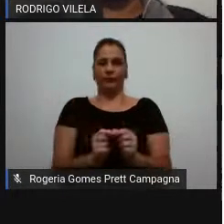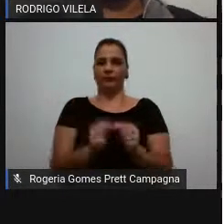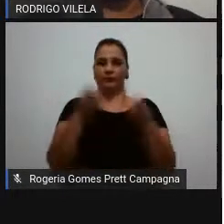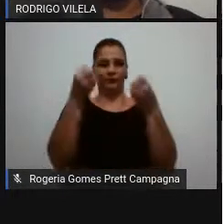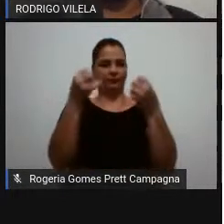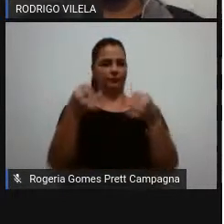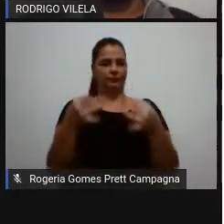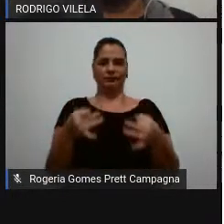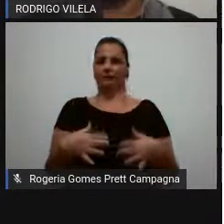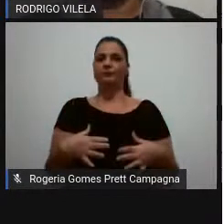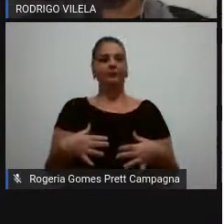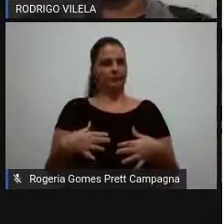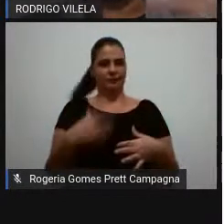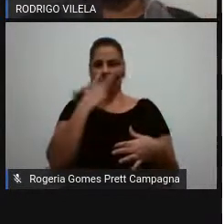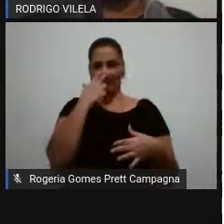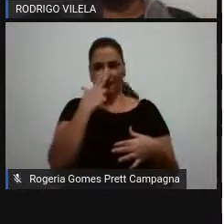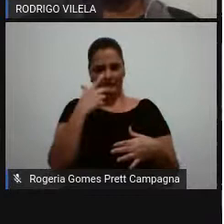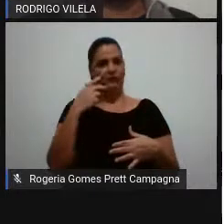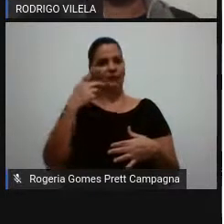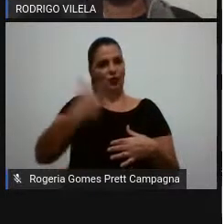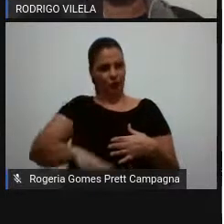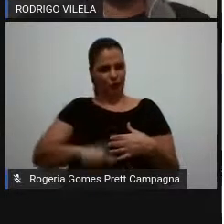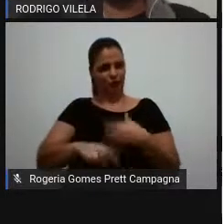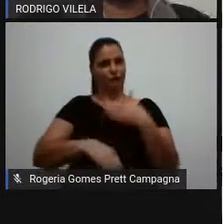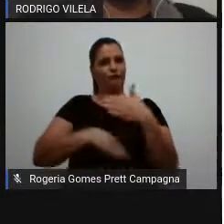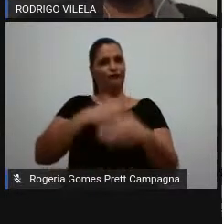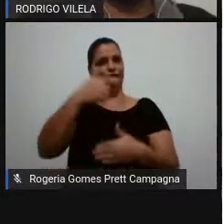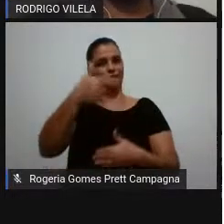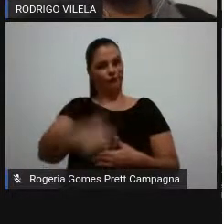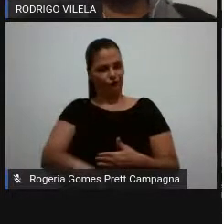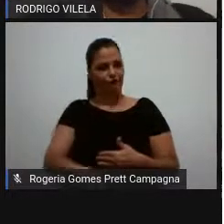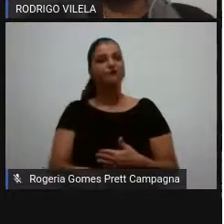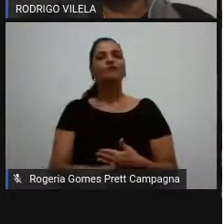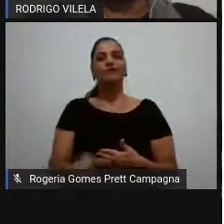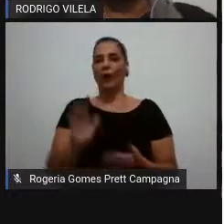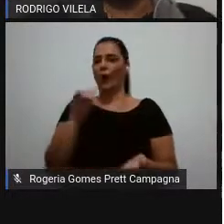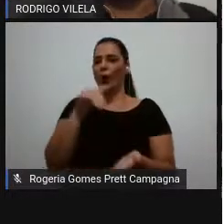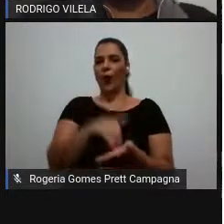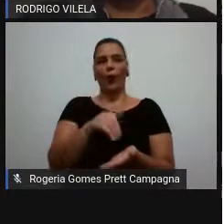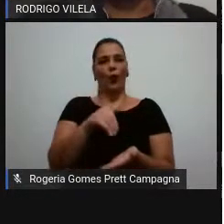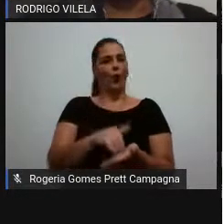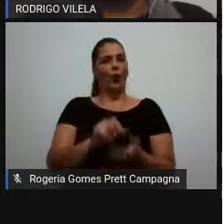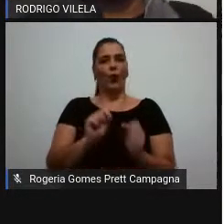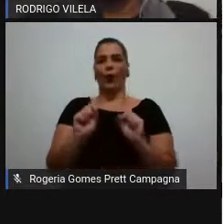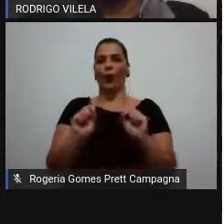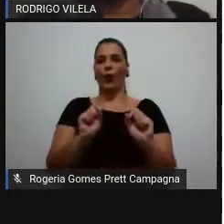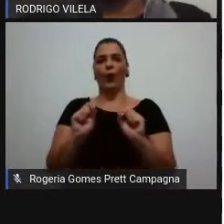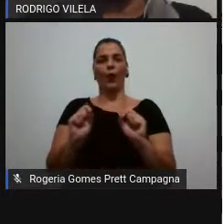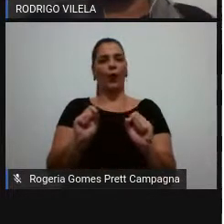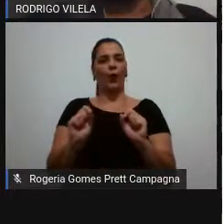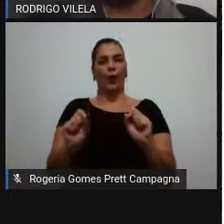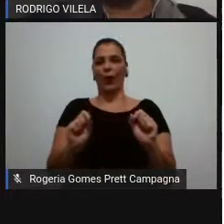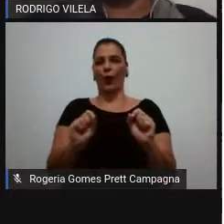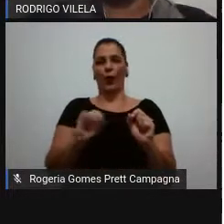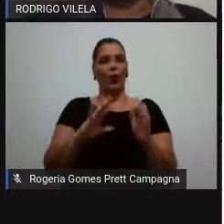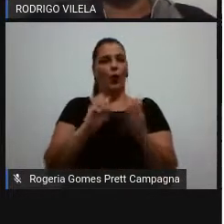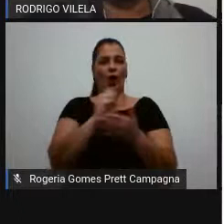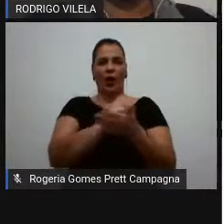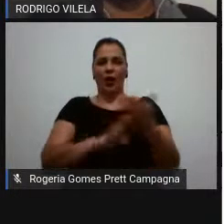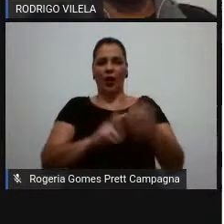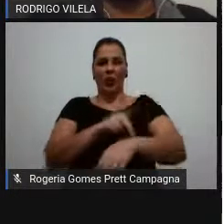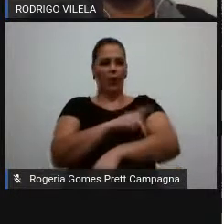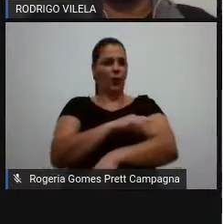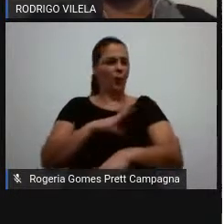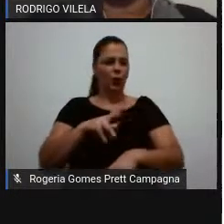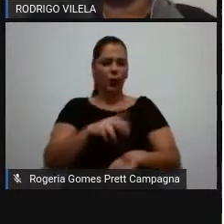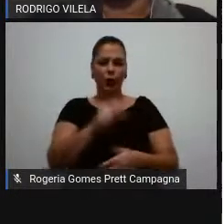acaba sendo um ciclo, porque ele vai se repetindo, né? A gente tem a última fase, que todas as APNPs corrigidas, recebidas